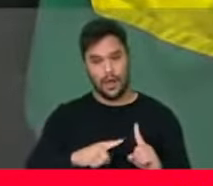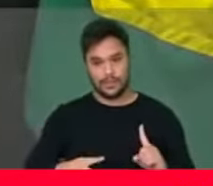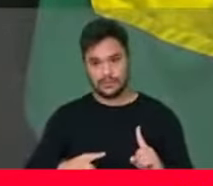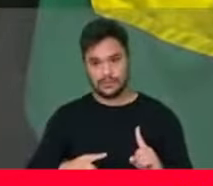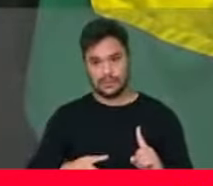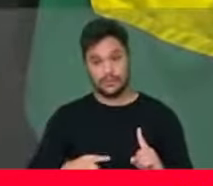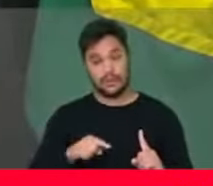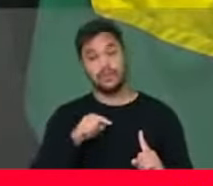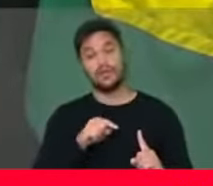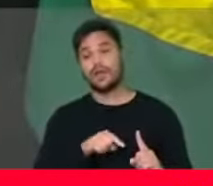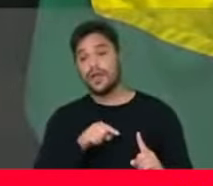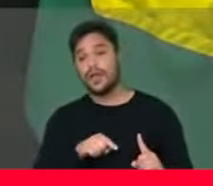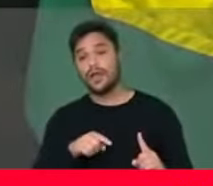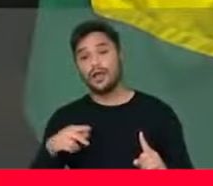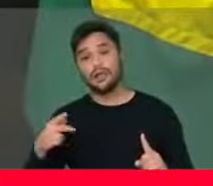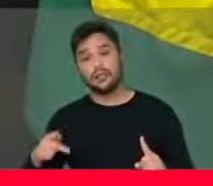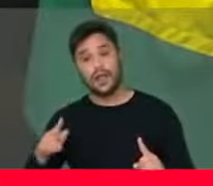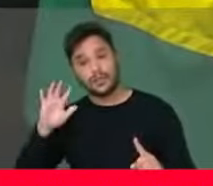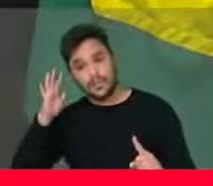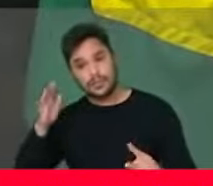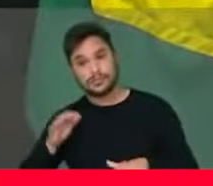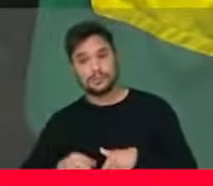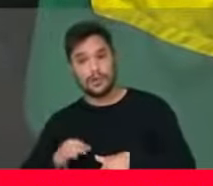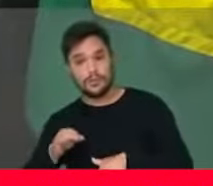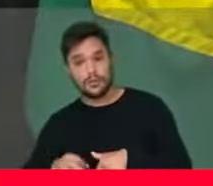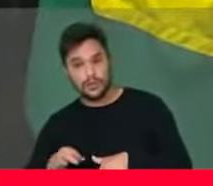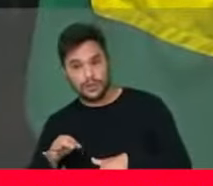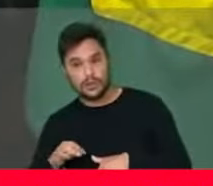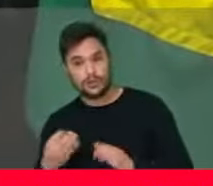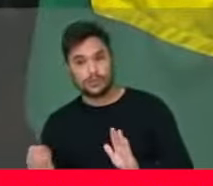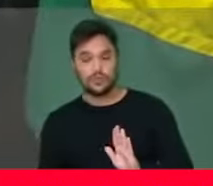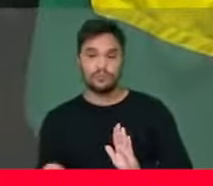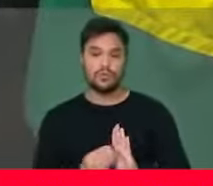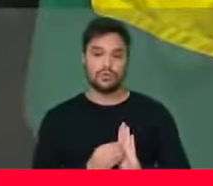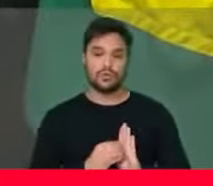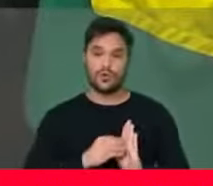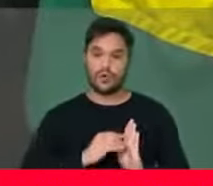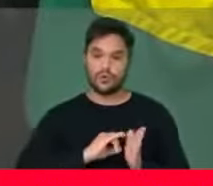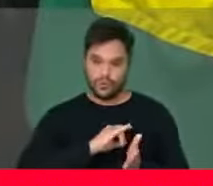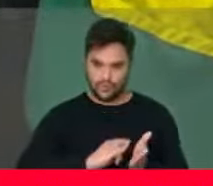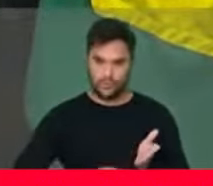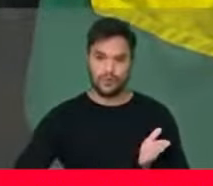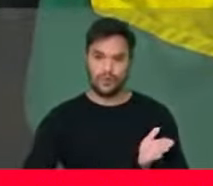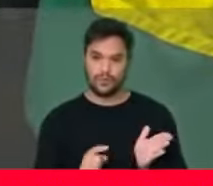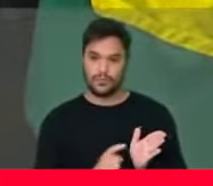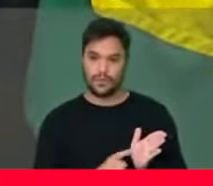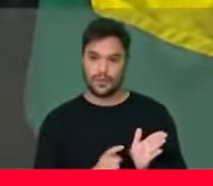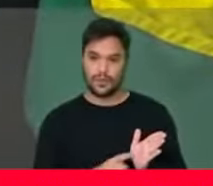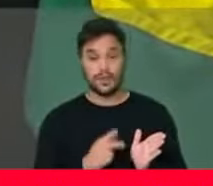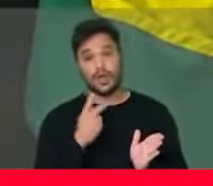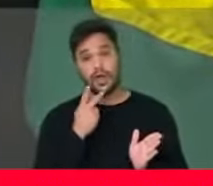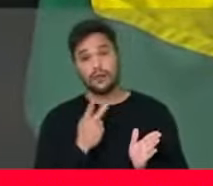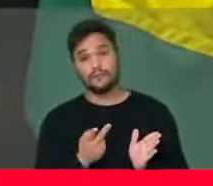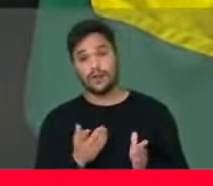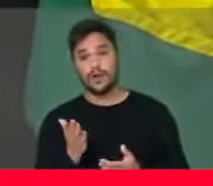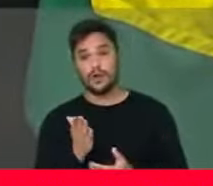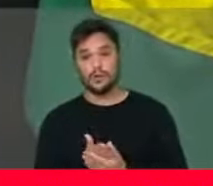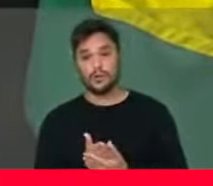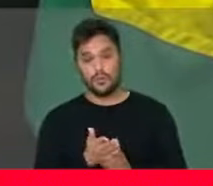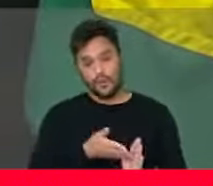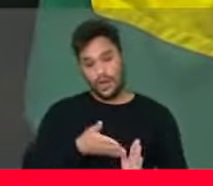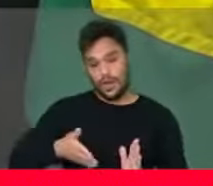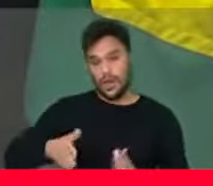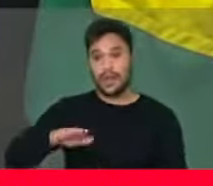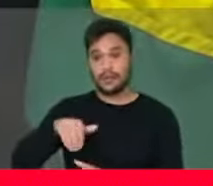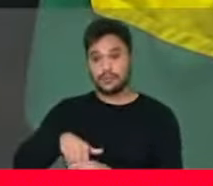na decisão mesmo, o ministro teve a empáfia de citar o processo eleitoral como